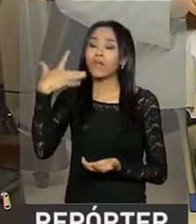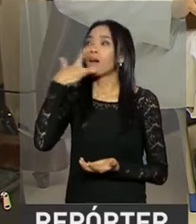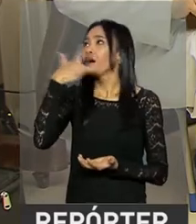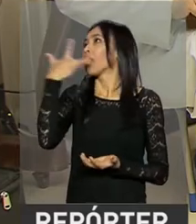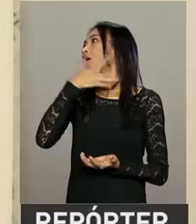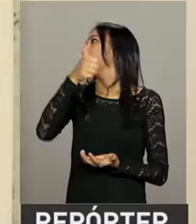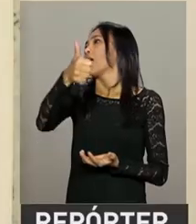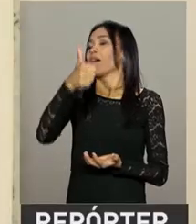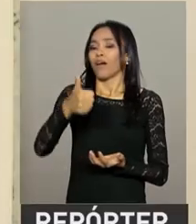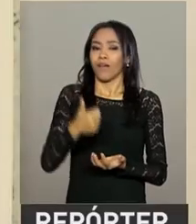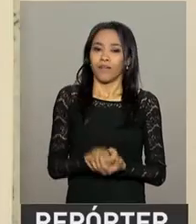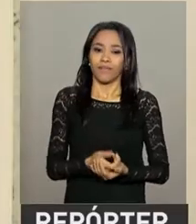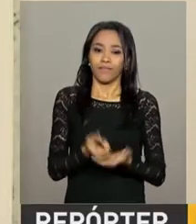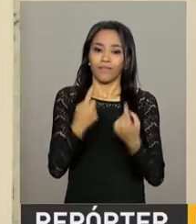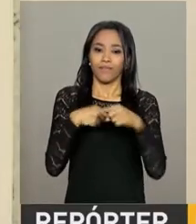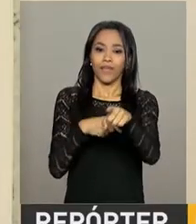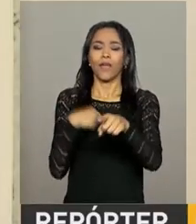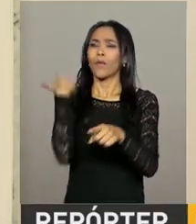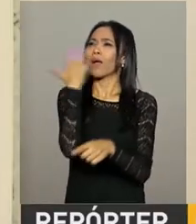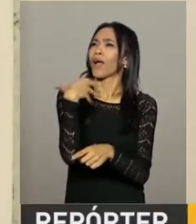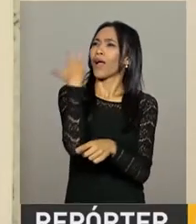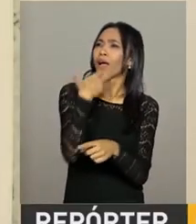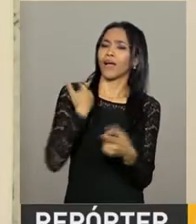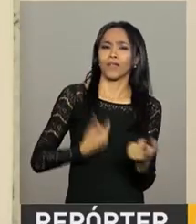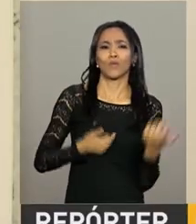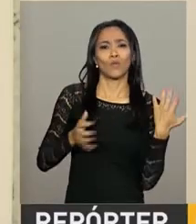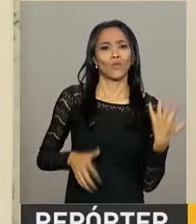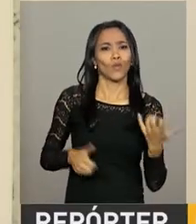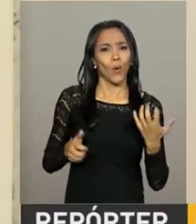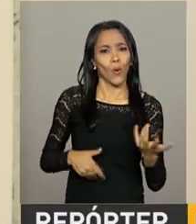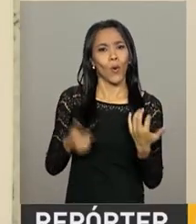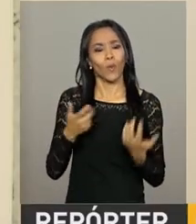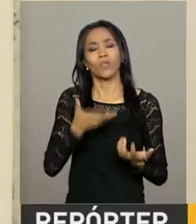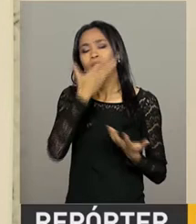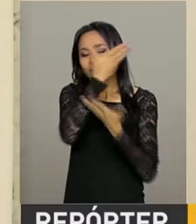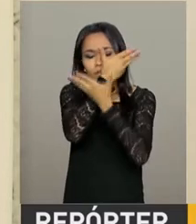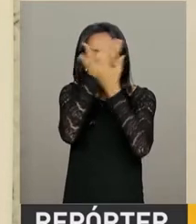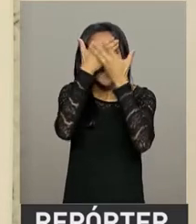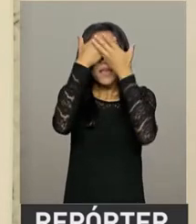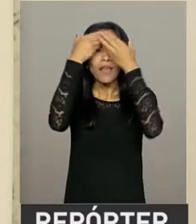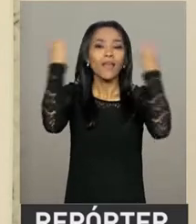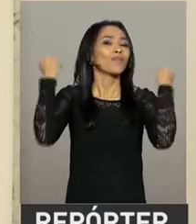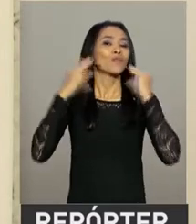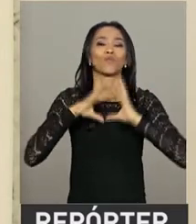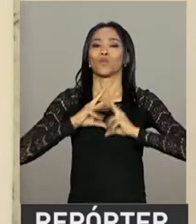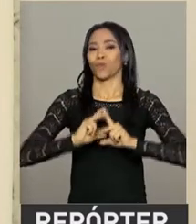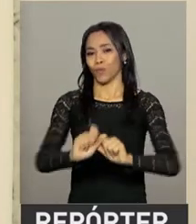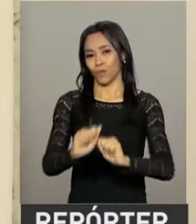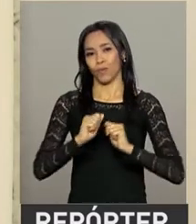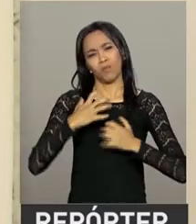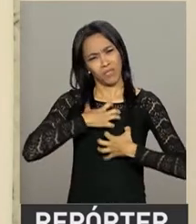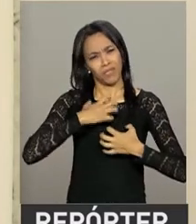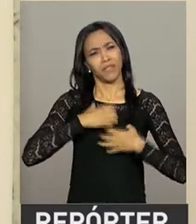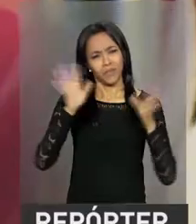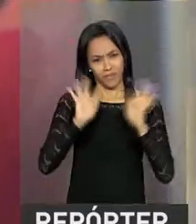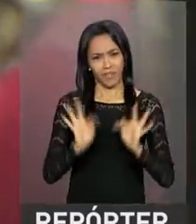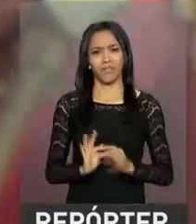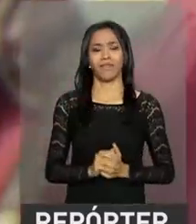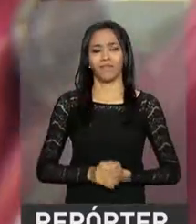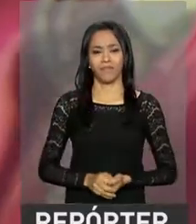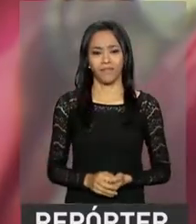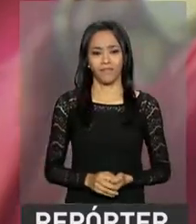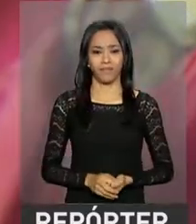careta com o teu canto pra com instrumento e esquece de tudo me sinto bem servir